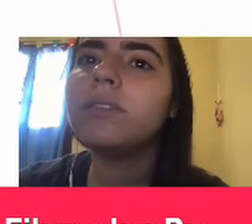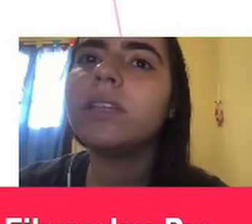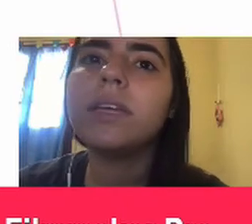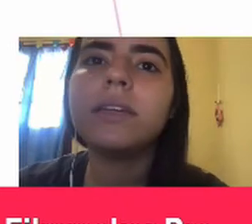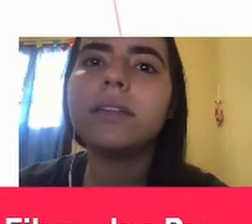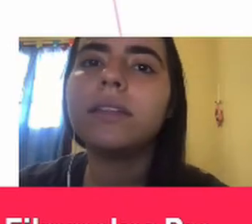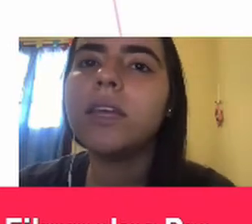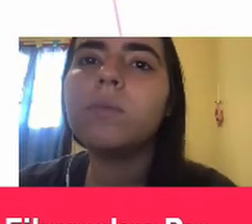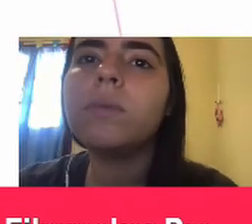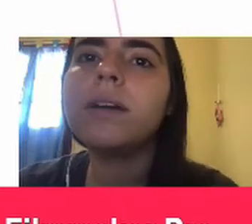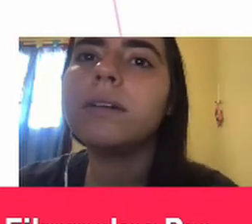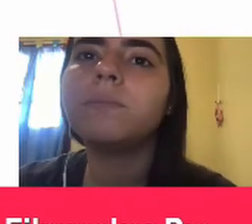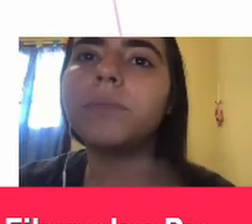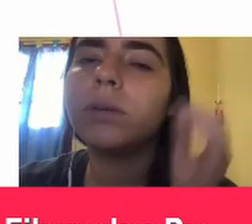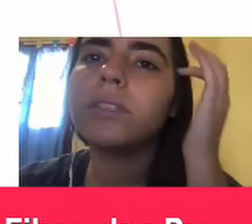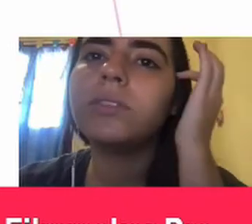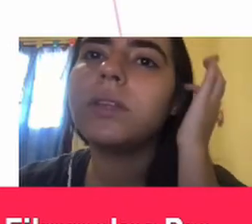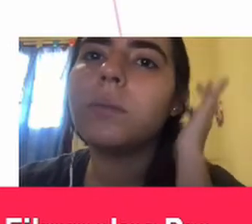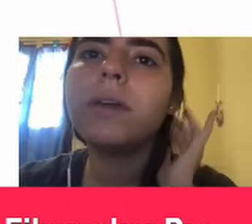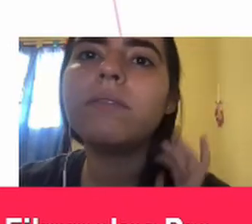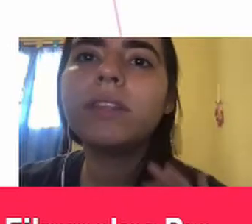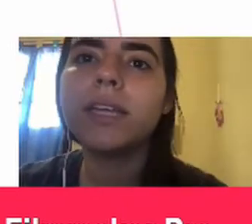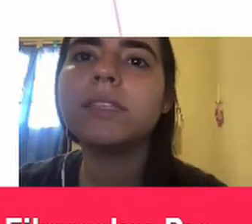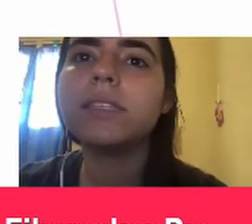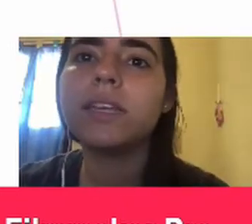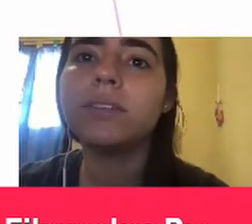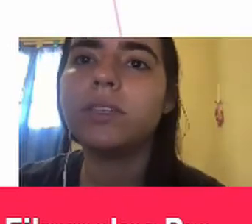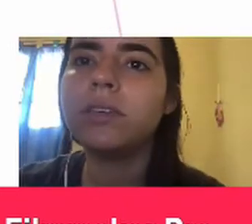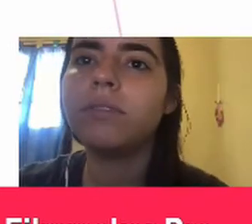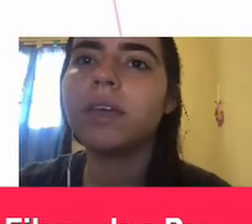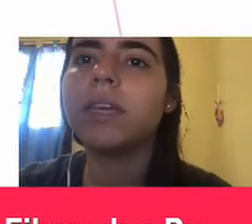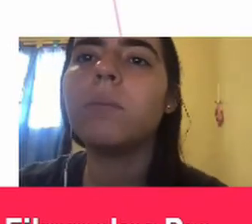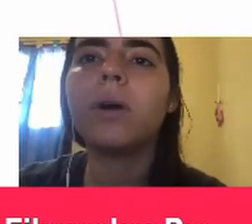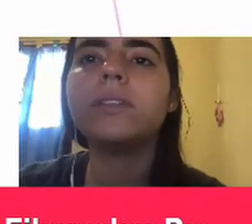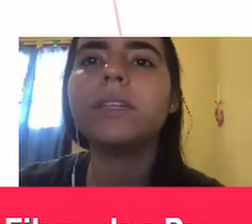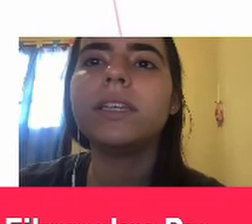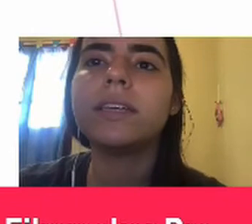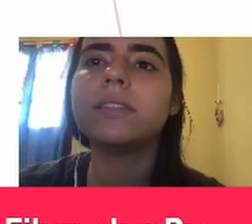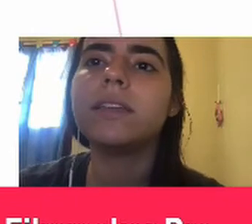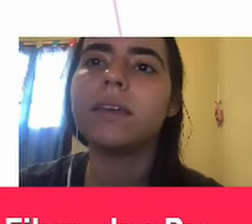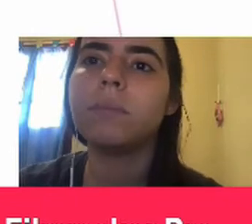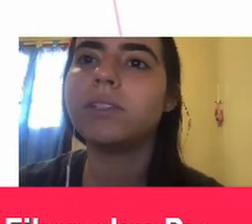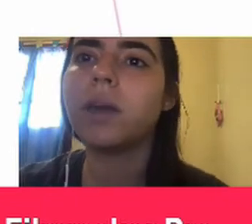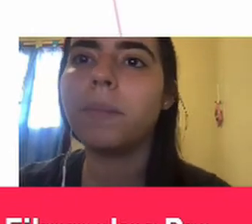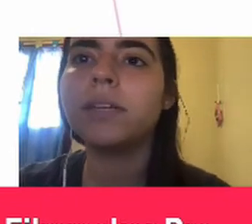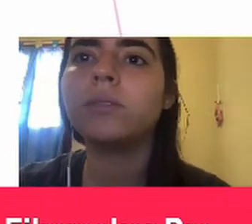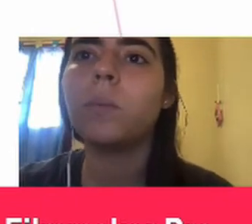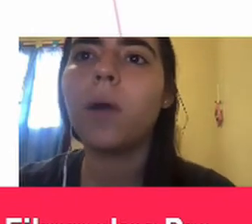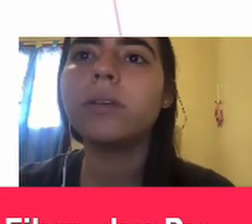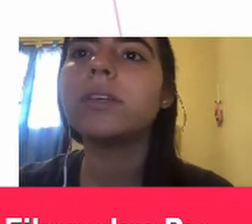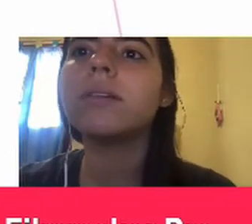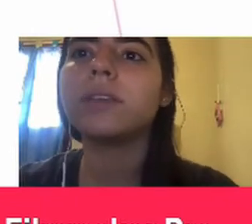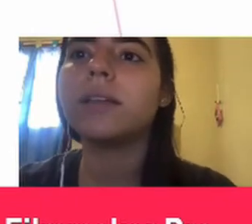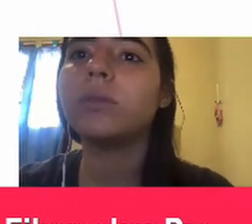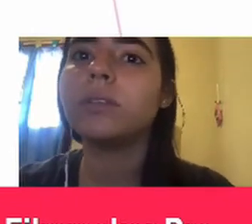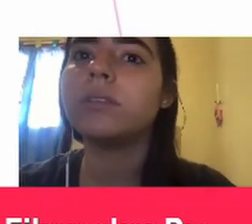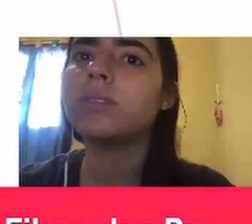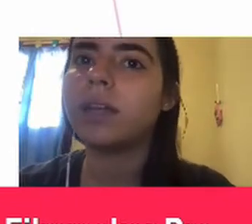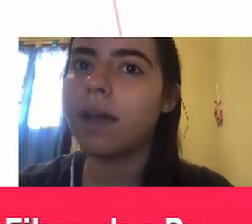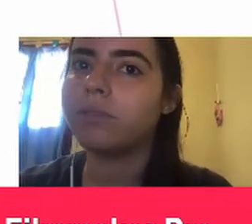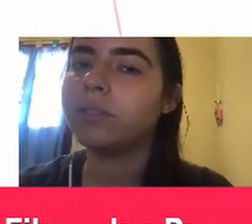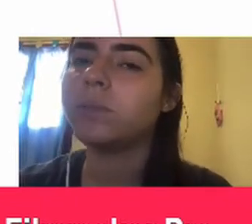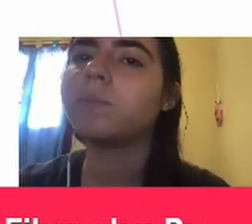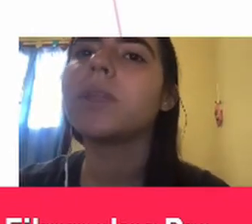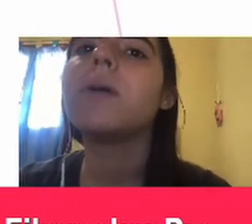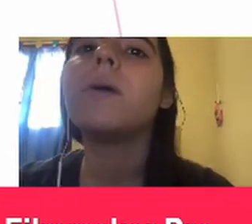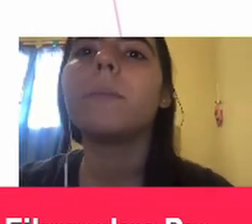existe nenhuma evidência científica que mostre que esse medicamento pode causar doenças